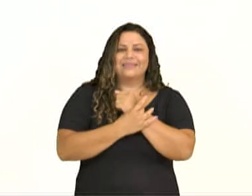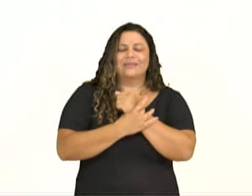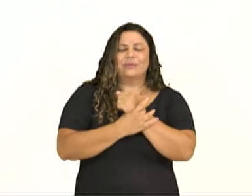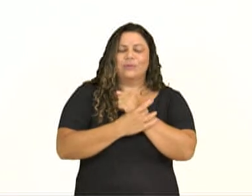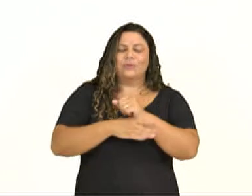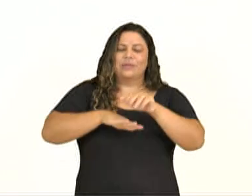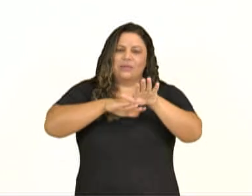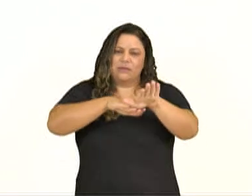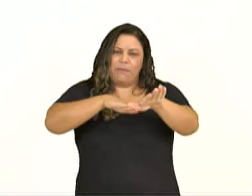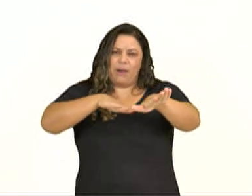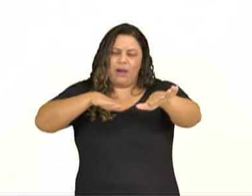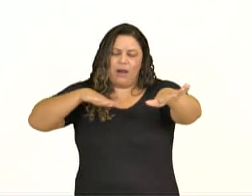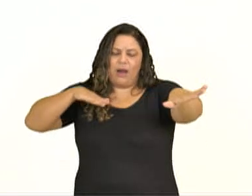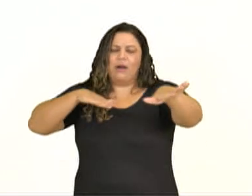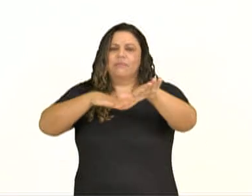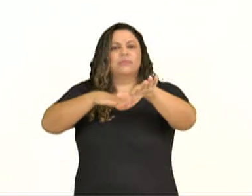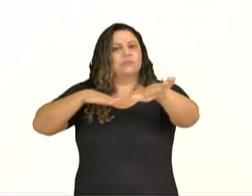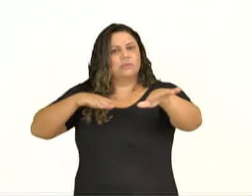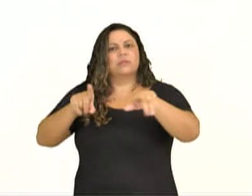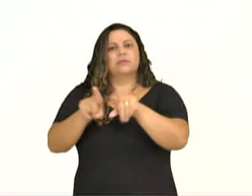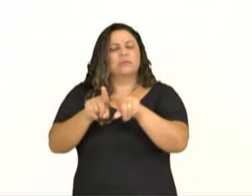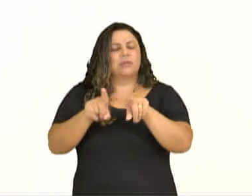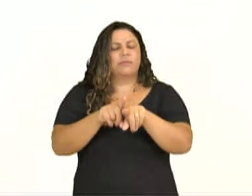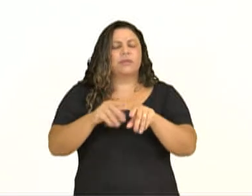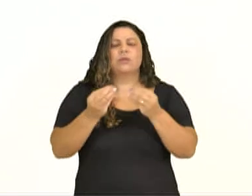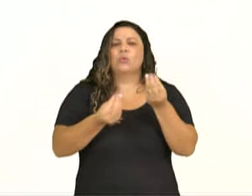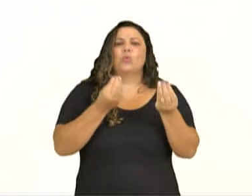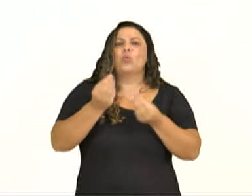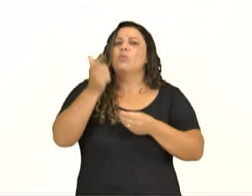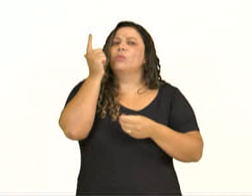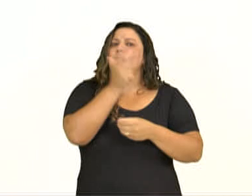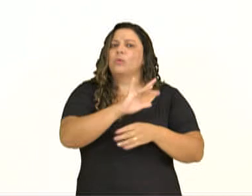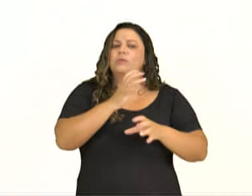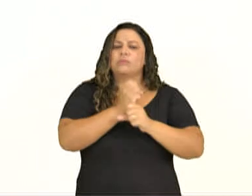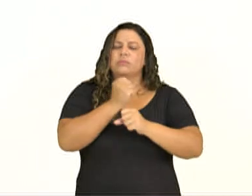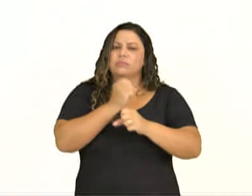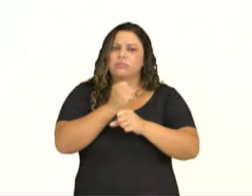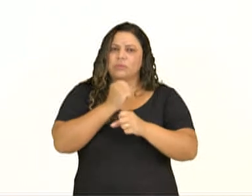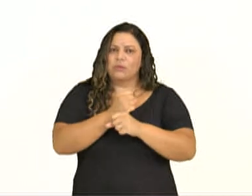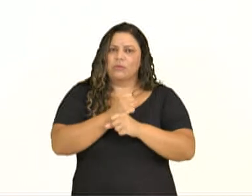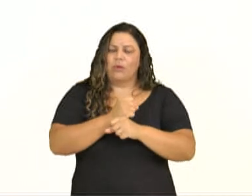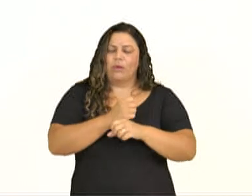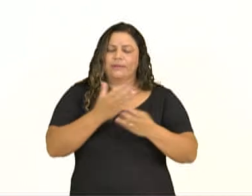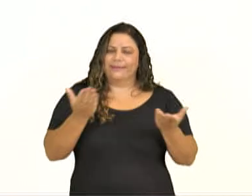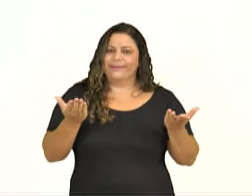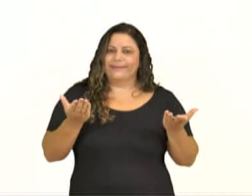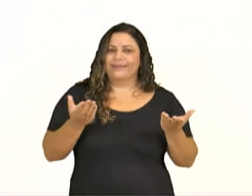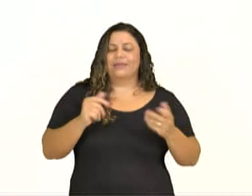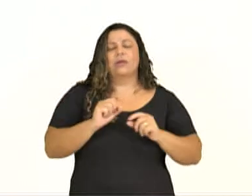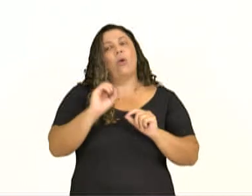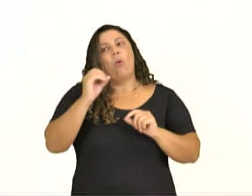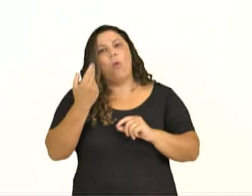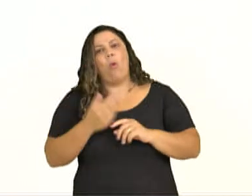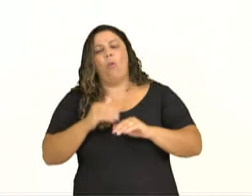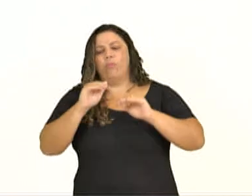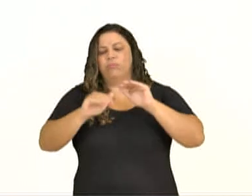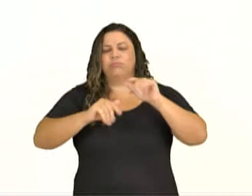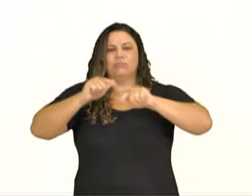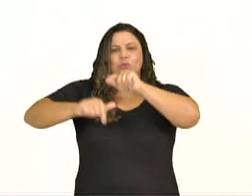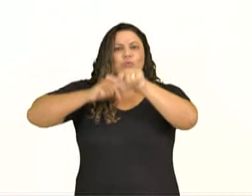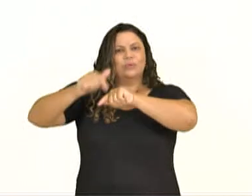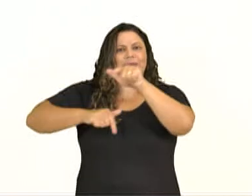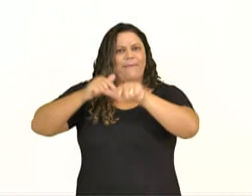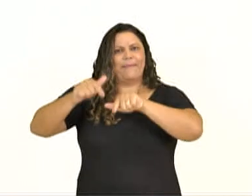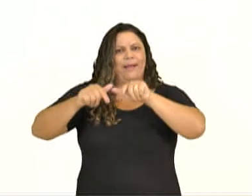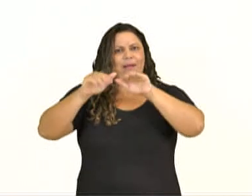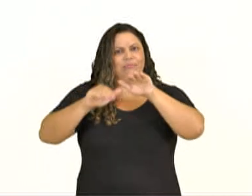trânsito, regras de como conseguir uma boa nota ou uma promoção no trabalho. Formais ou informais,